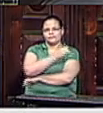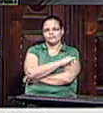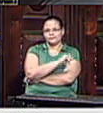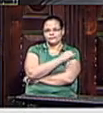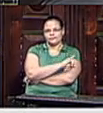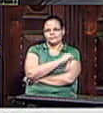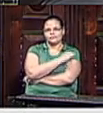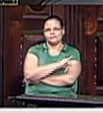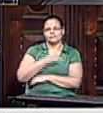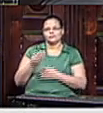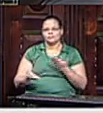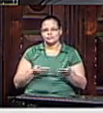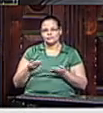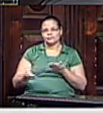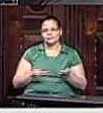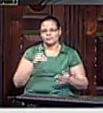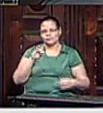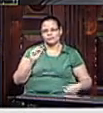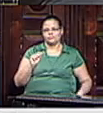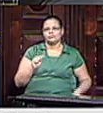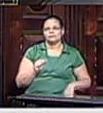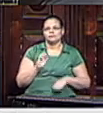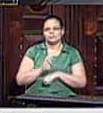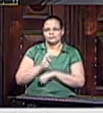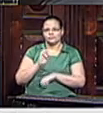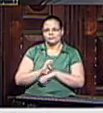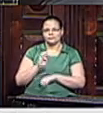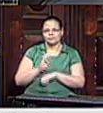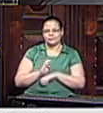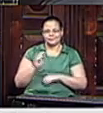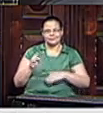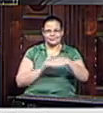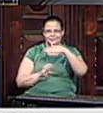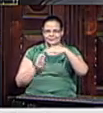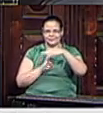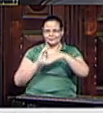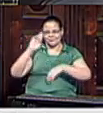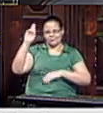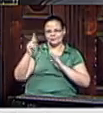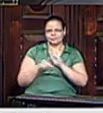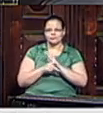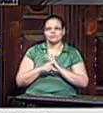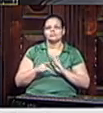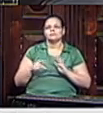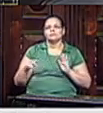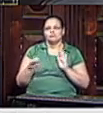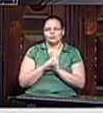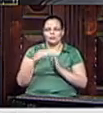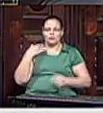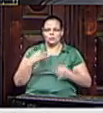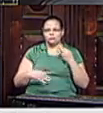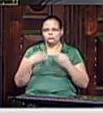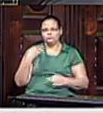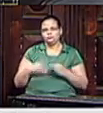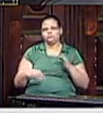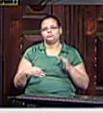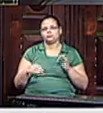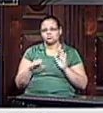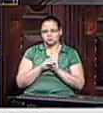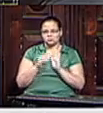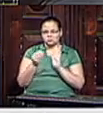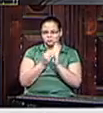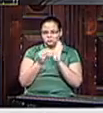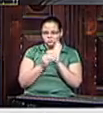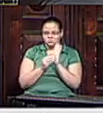agosto, como Dia Estadual do Empresário Júnior. Parecer da Comissão de Constituição e Justiça, pela constitucionalidade com emenda.